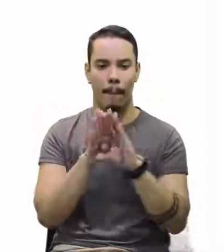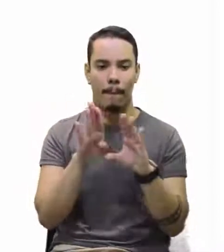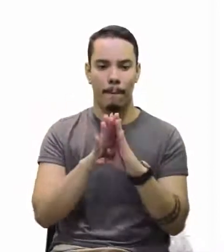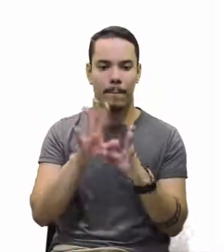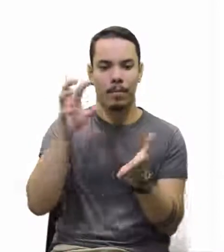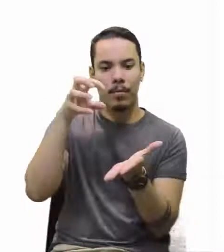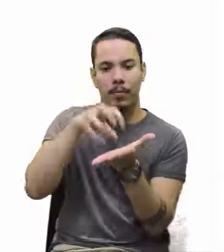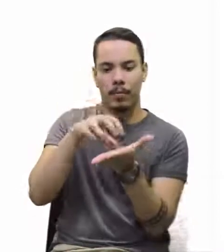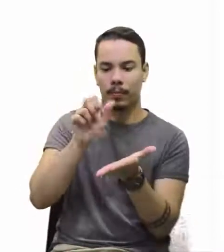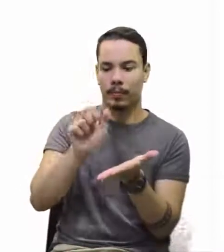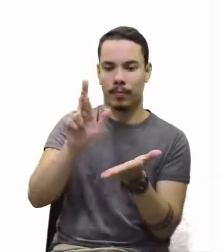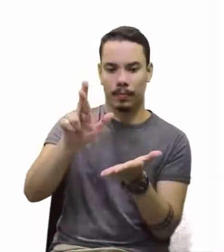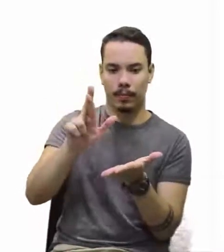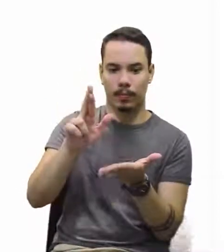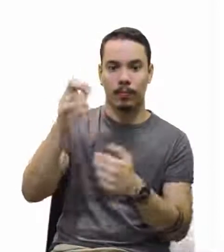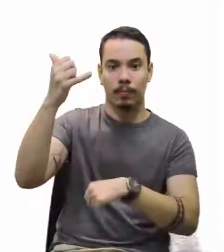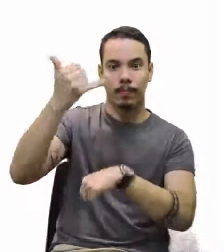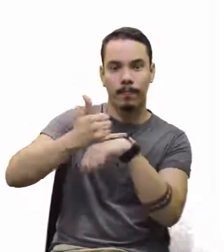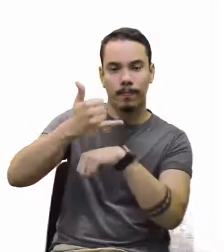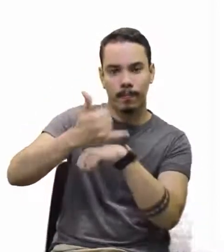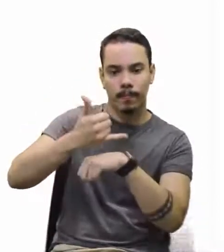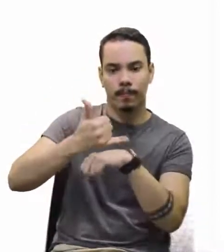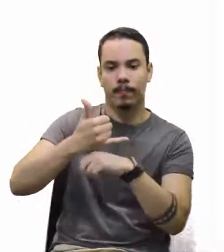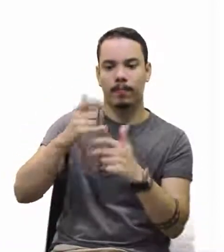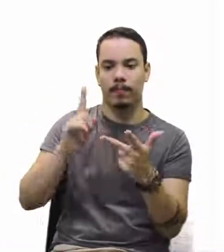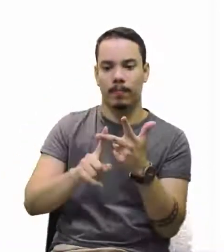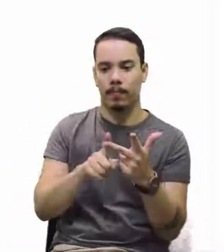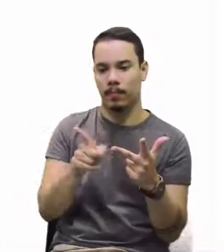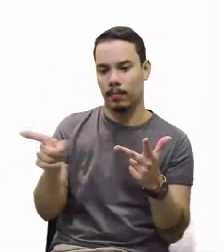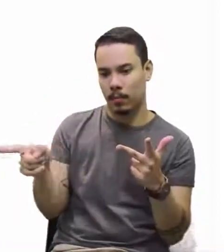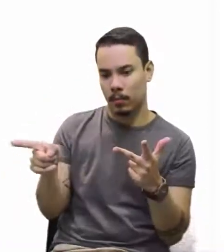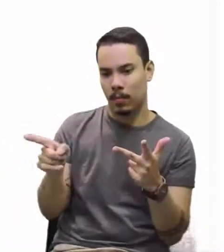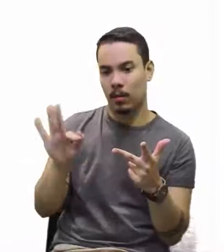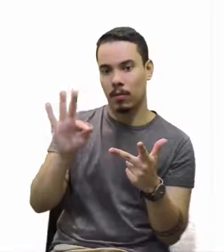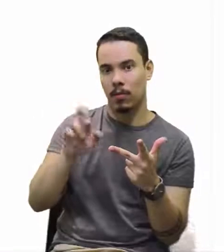núcleo de ar, núcleo de ferro e núcleo de ferrite.